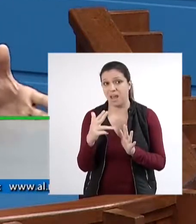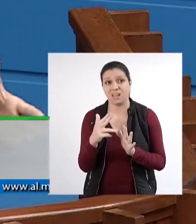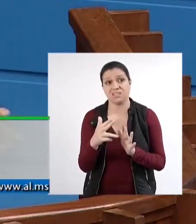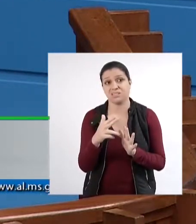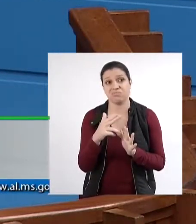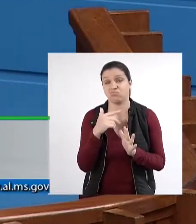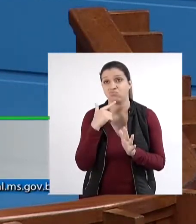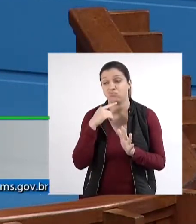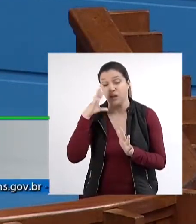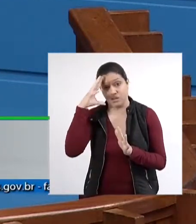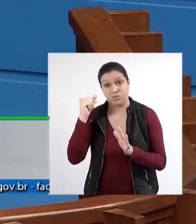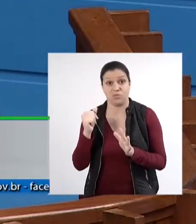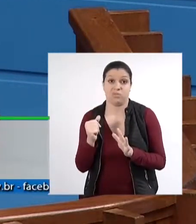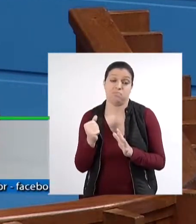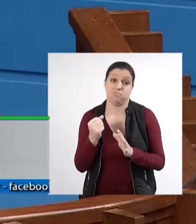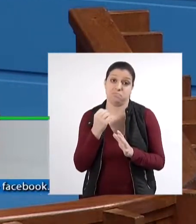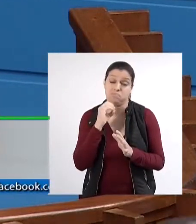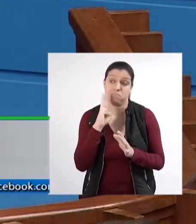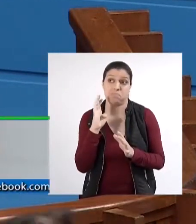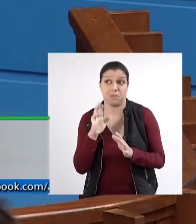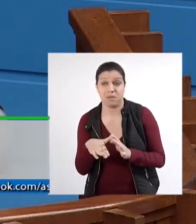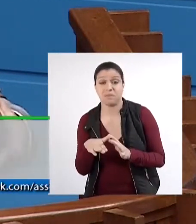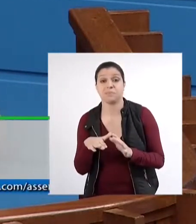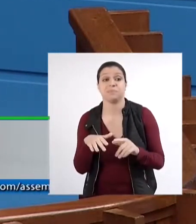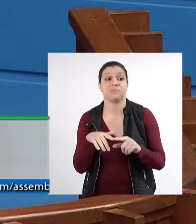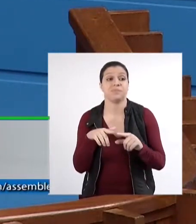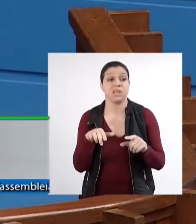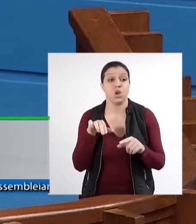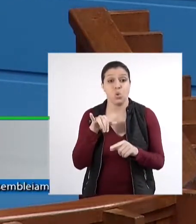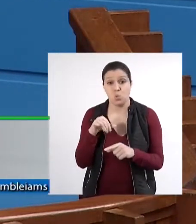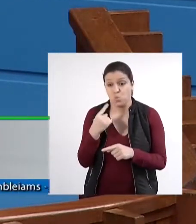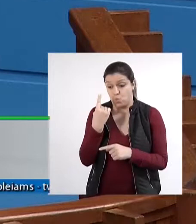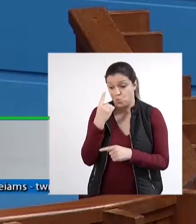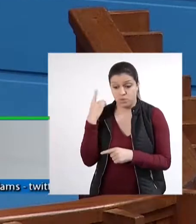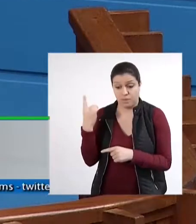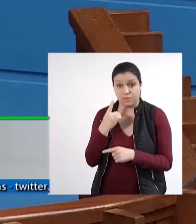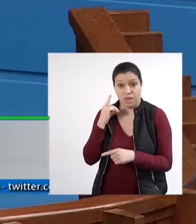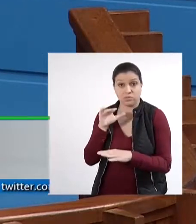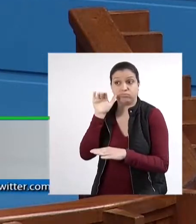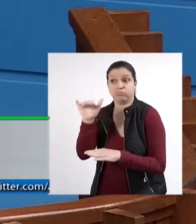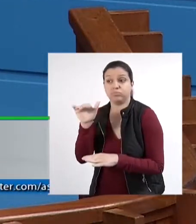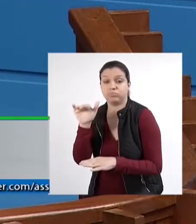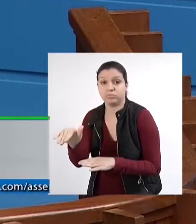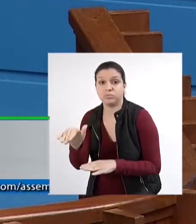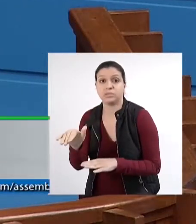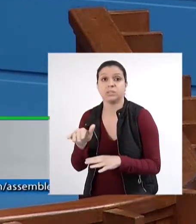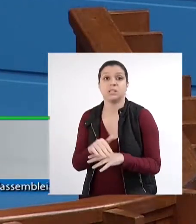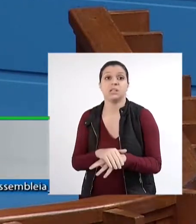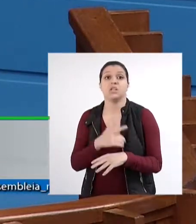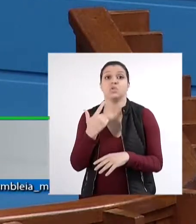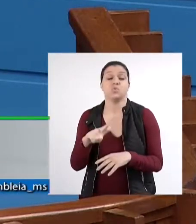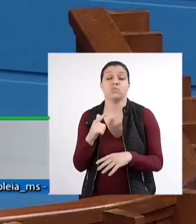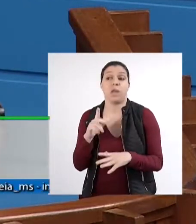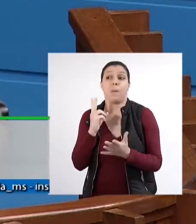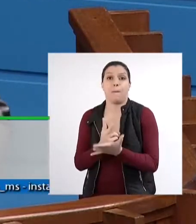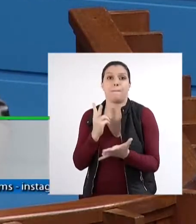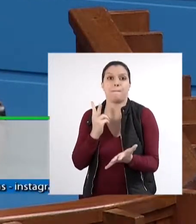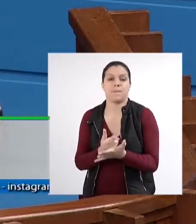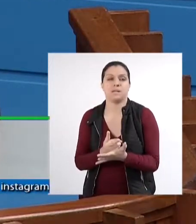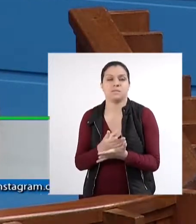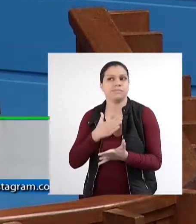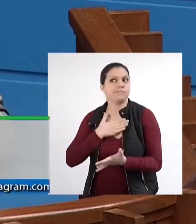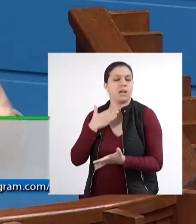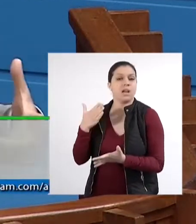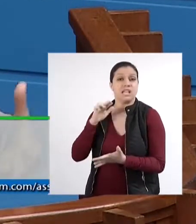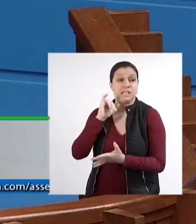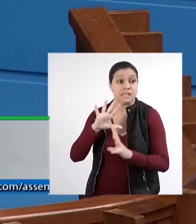um deputado for procurar um deputado federal, o deputado estadual for procurar um federal, não vai ter o mesmo impacto do